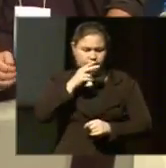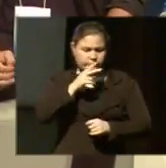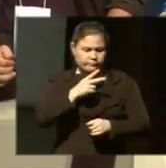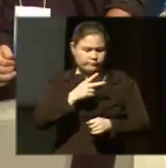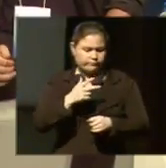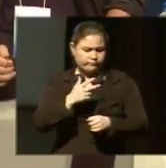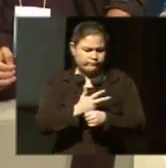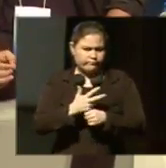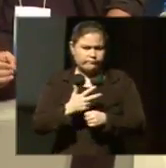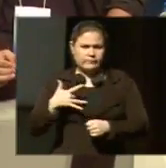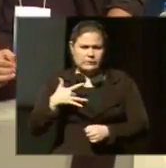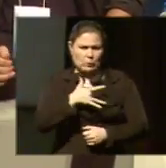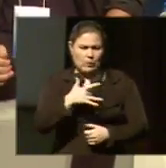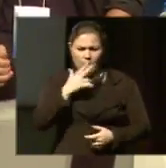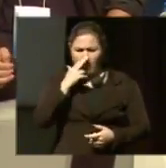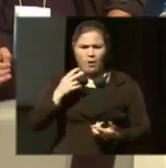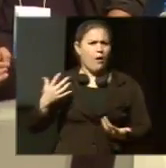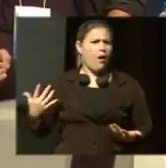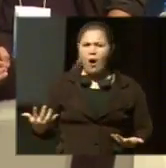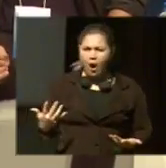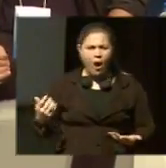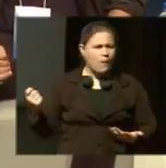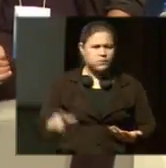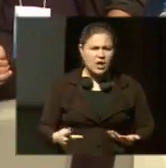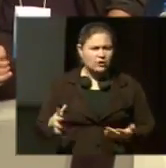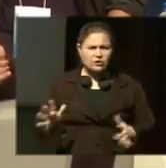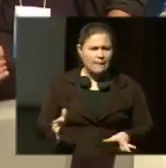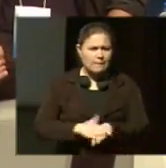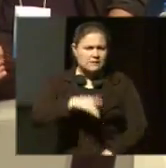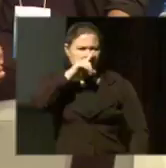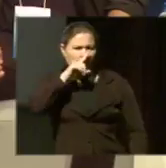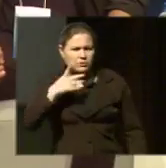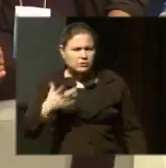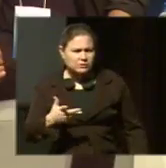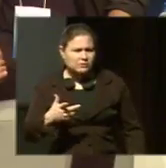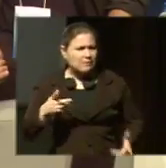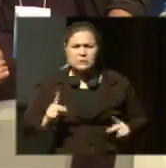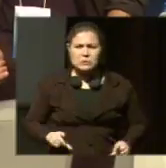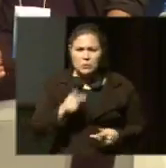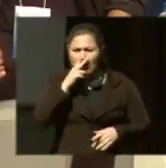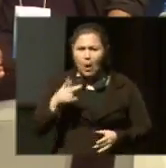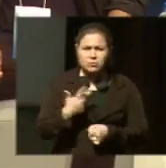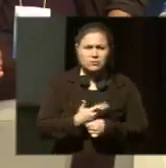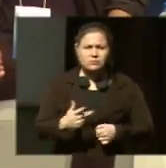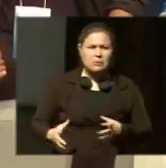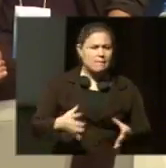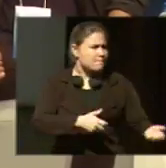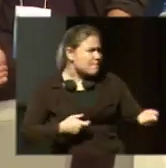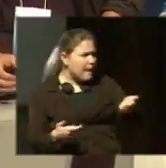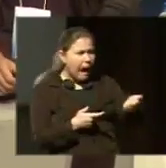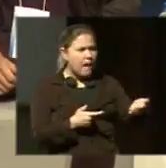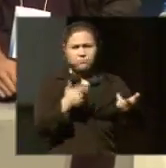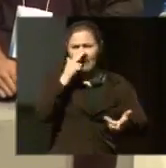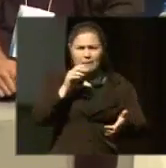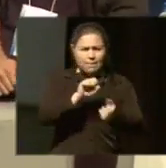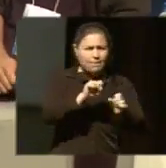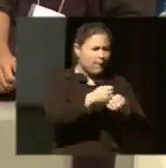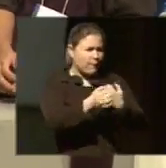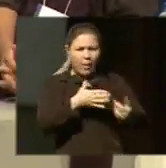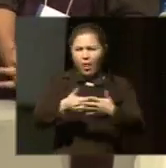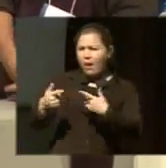fazem, Reed, aposentados ainda mais perigosos. Pessoas idosas segurando em armas e botando para quebrar, não sei o